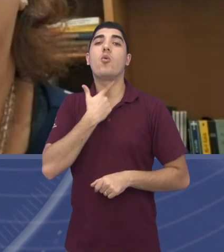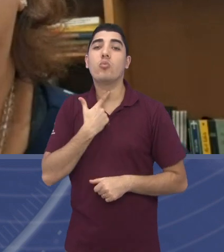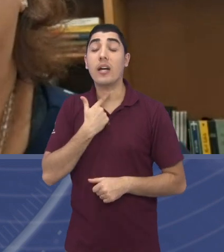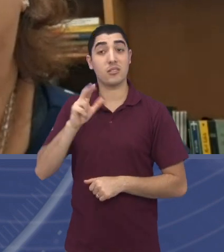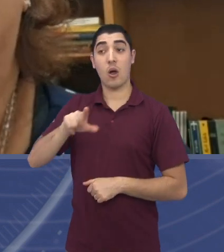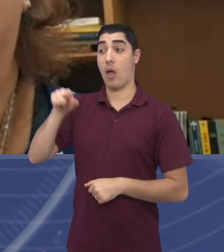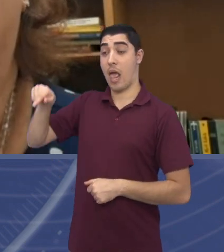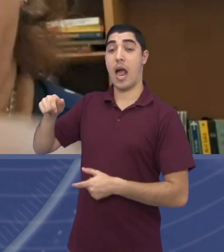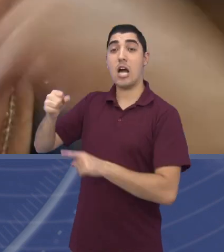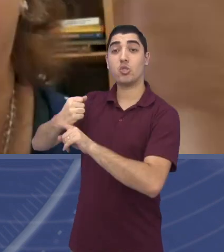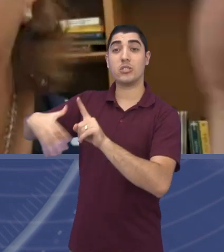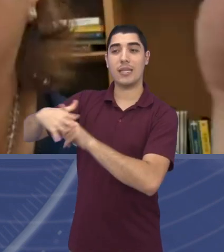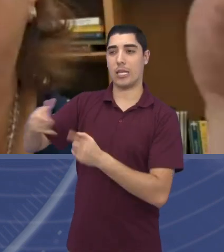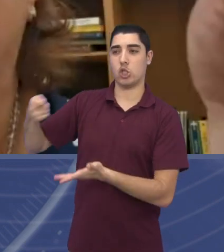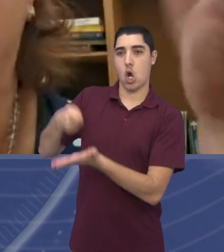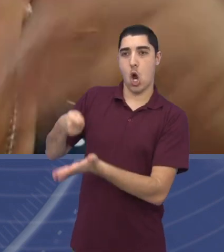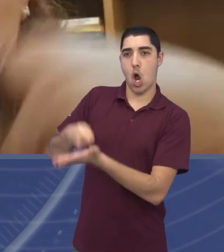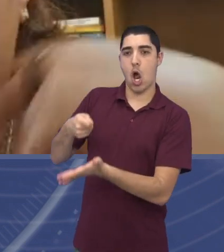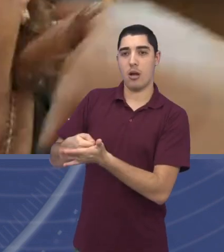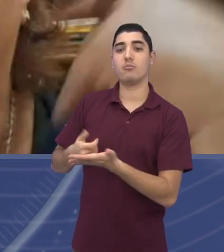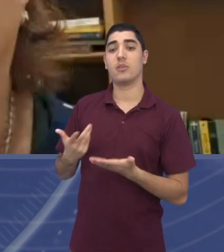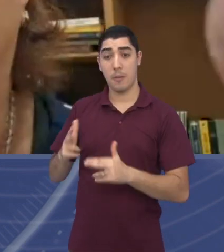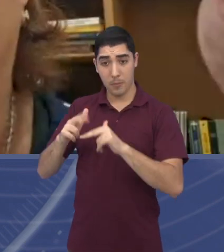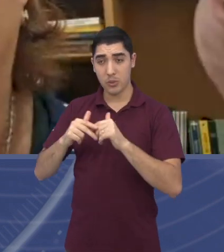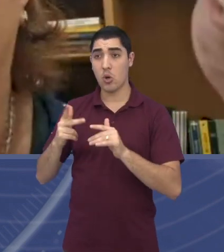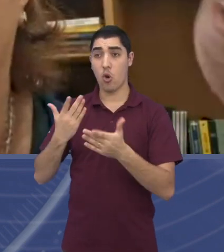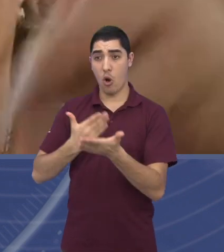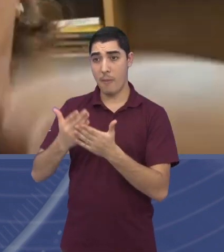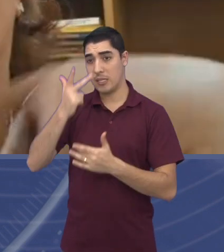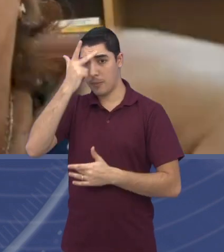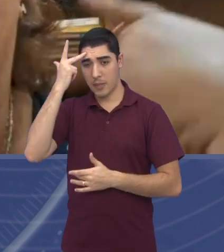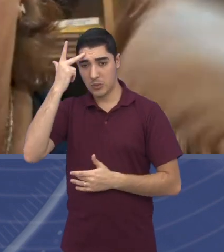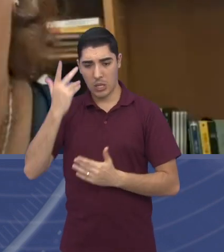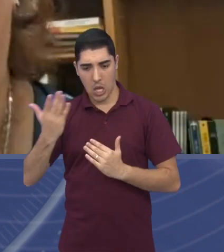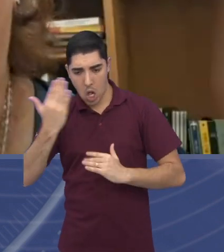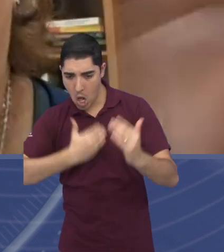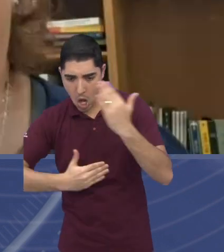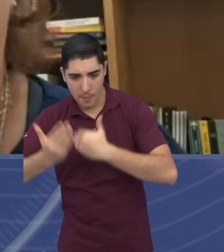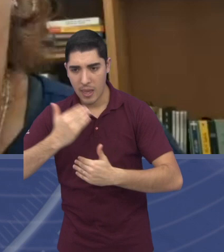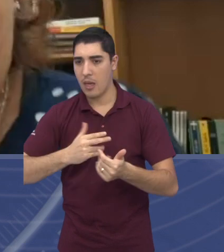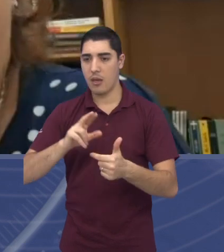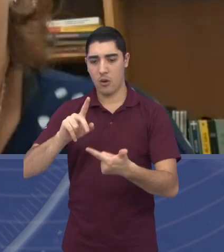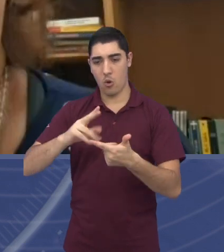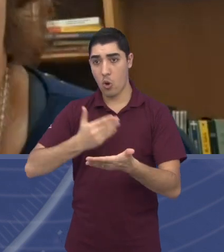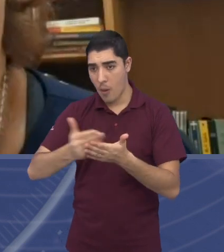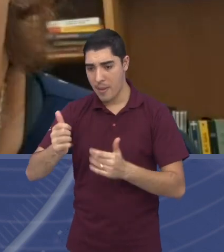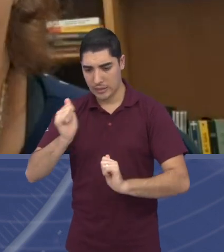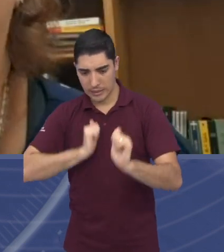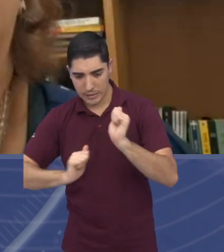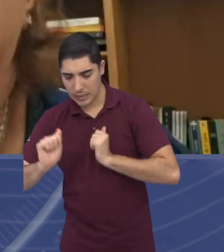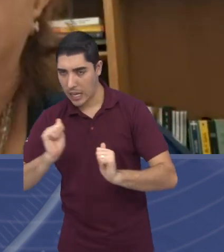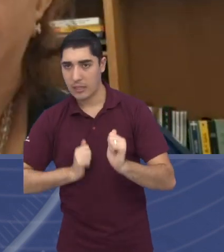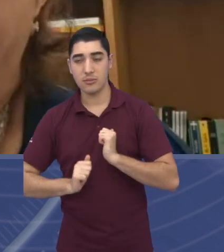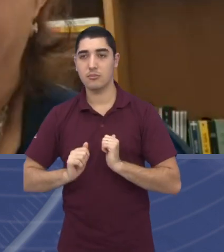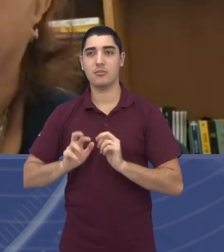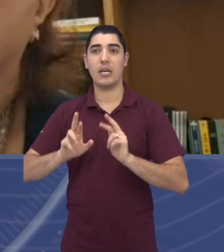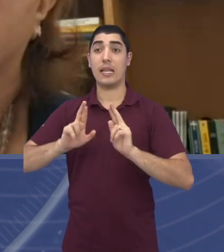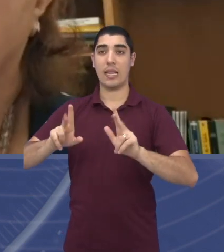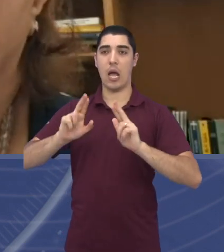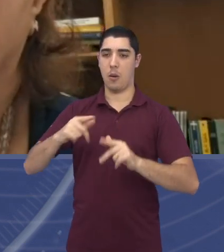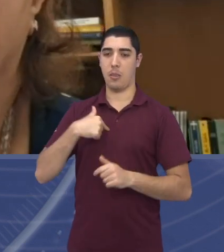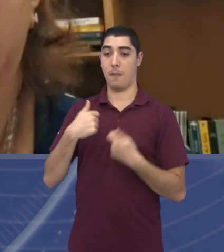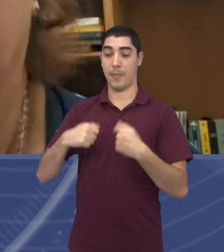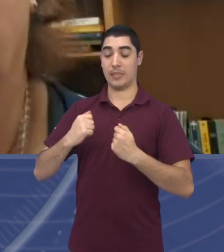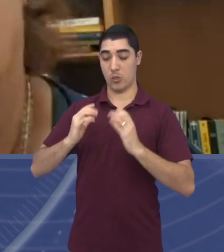pode ter crise existencial, surto de gula, ansiedade, não. Você tem um padrão